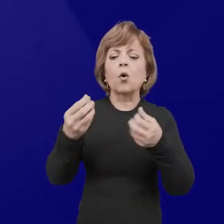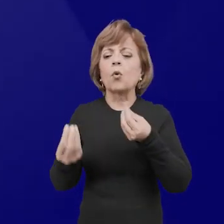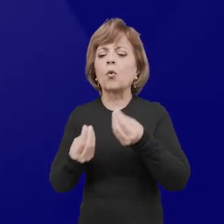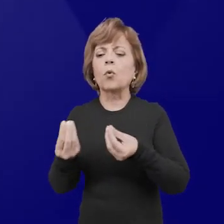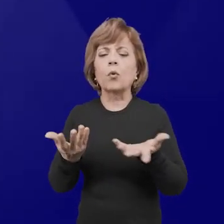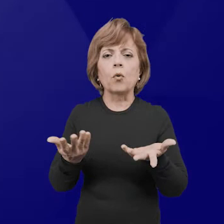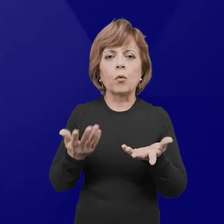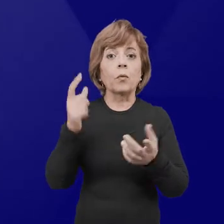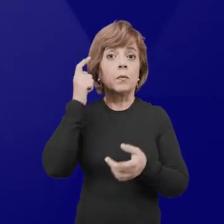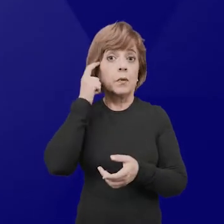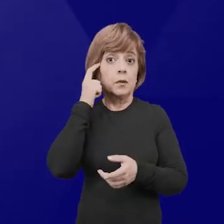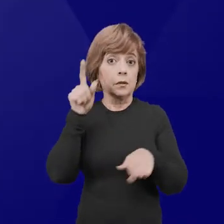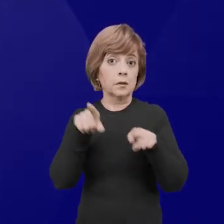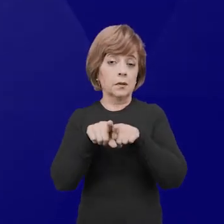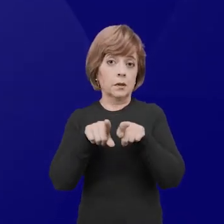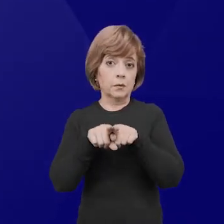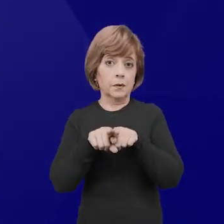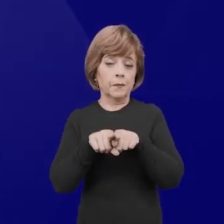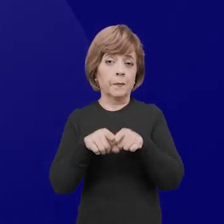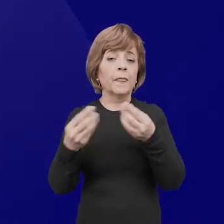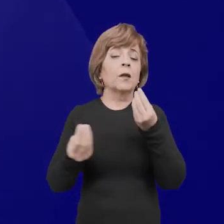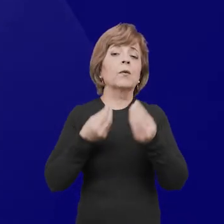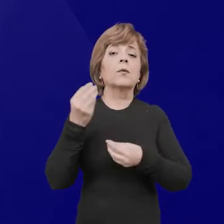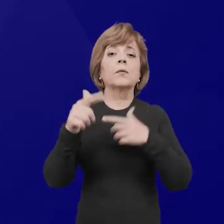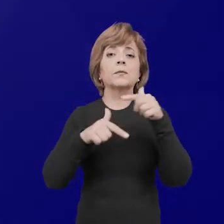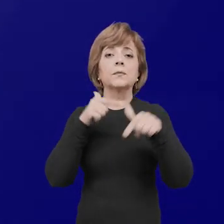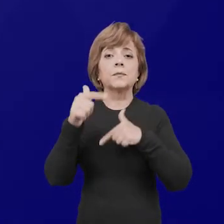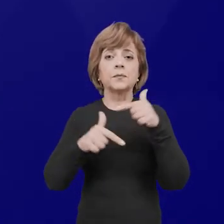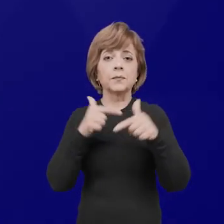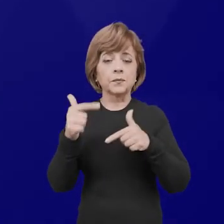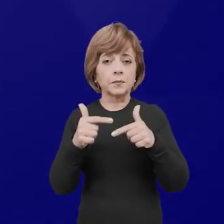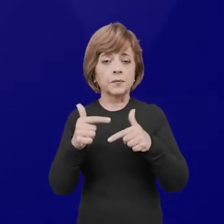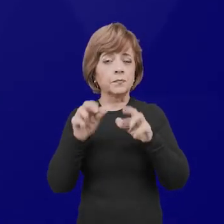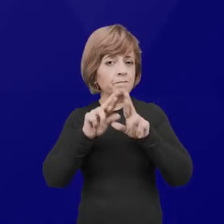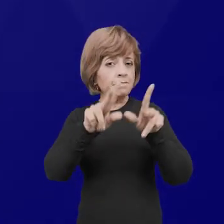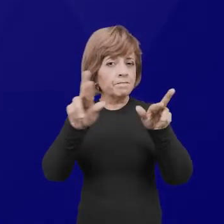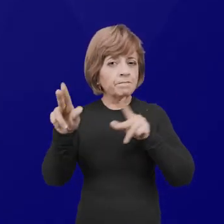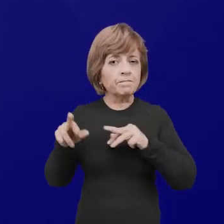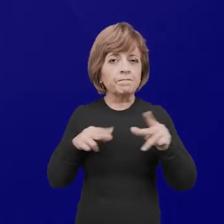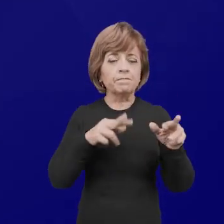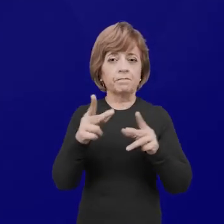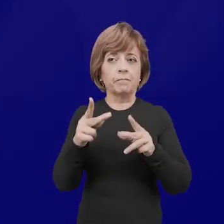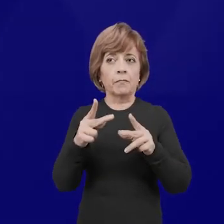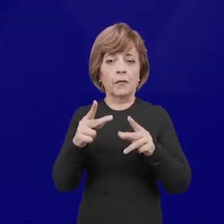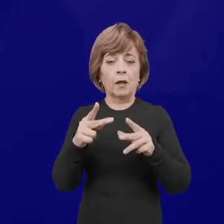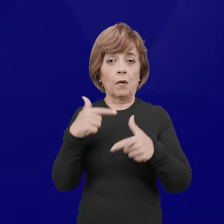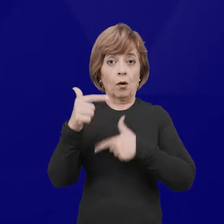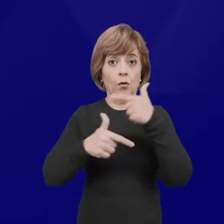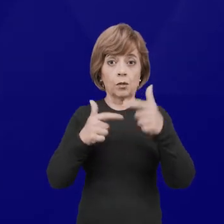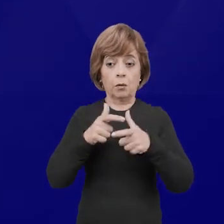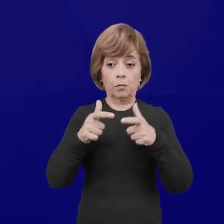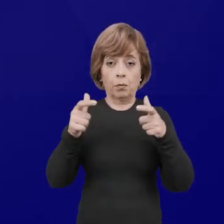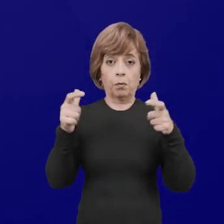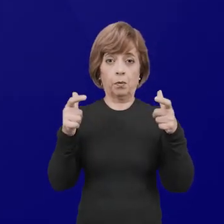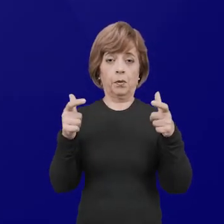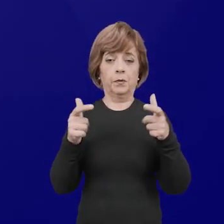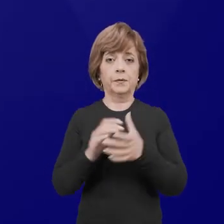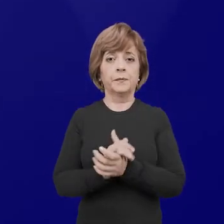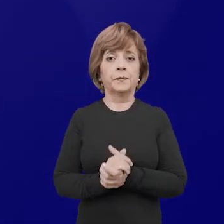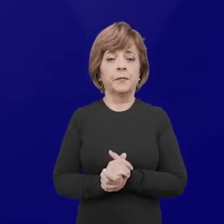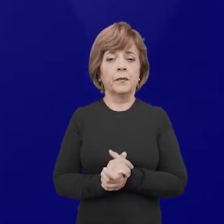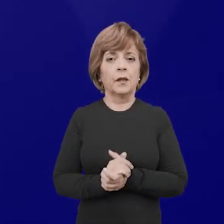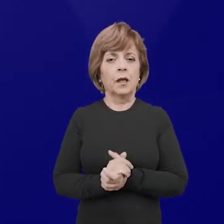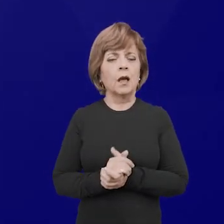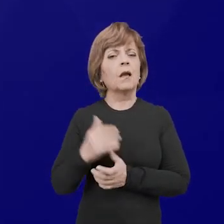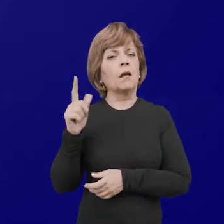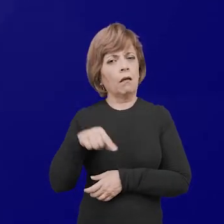e pensar também em como trabalhar diferente, como aumentar essa produção do trabalho da instituição. É uma